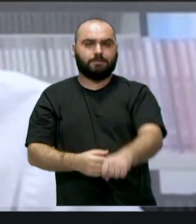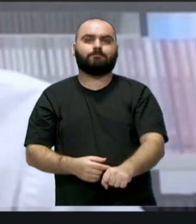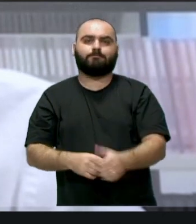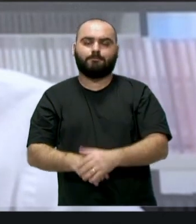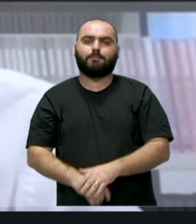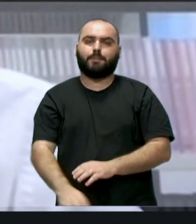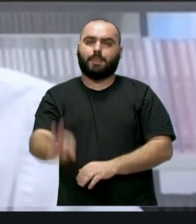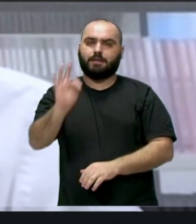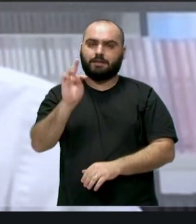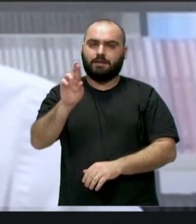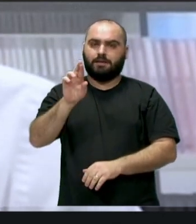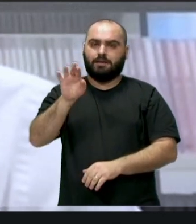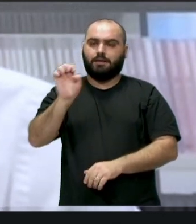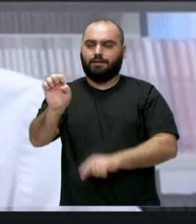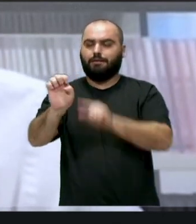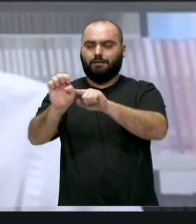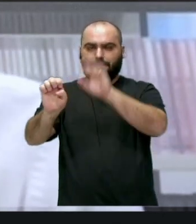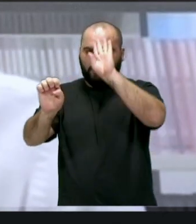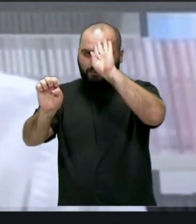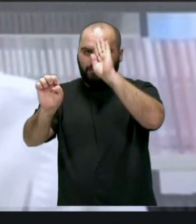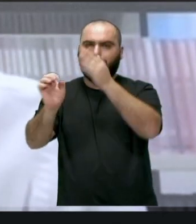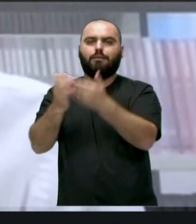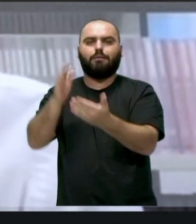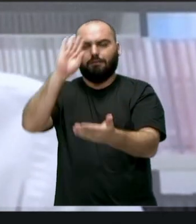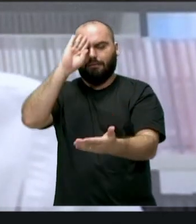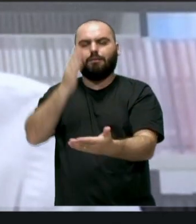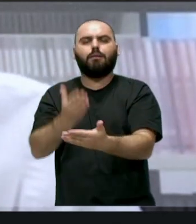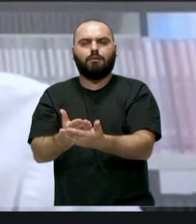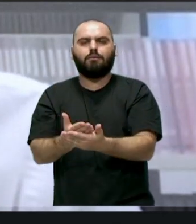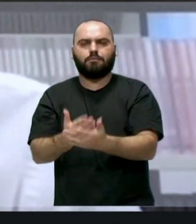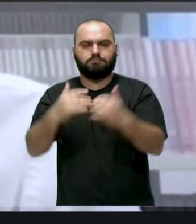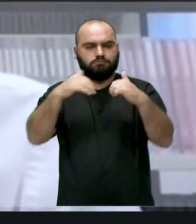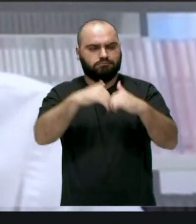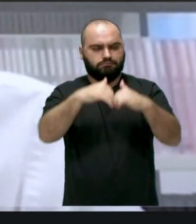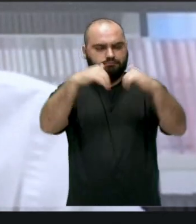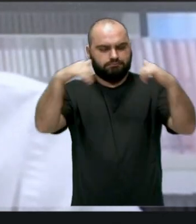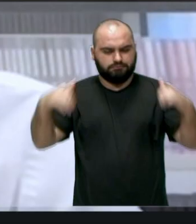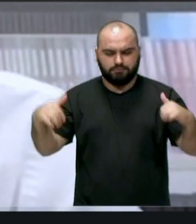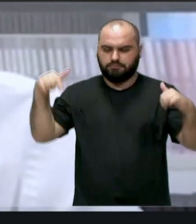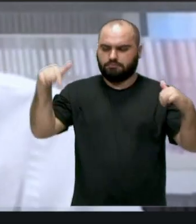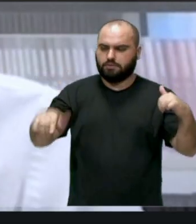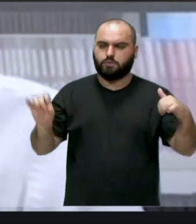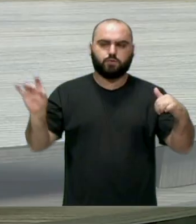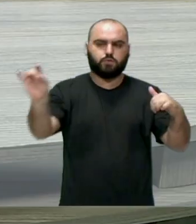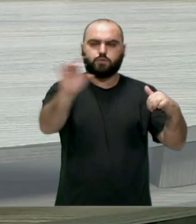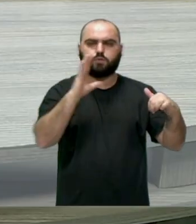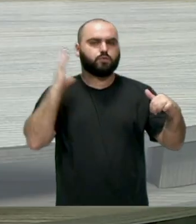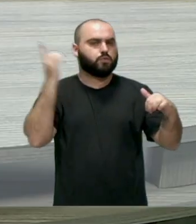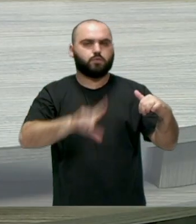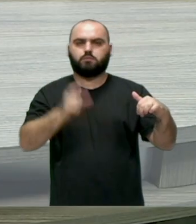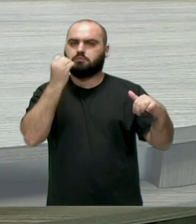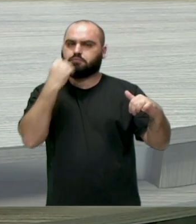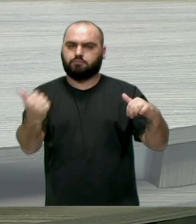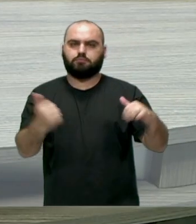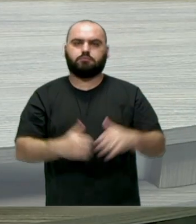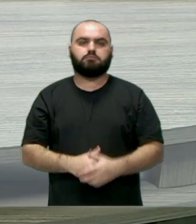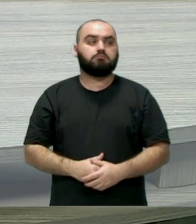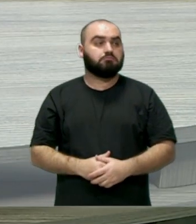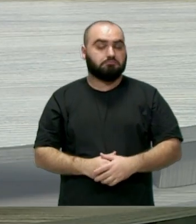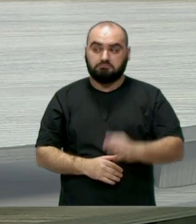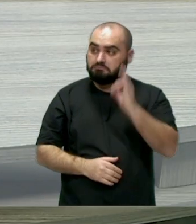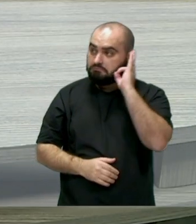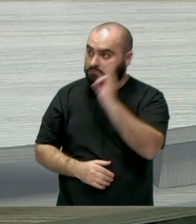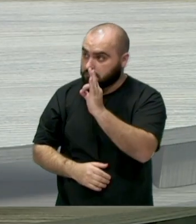regionais eleitorais, eles acreditam que, com a descentralização, todo mundo ganha com isso. Com certeza. E o